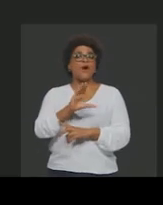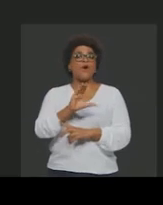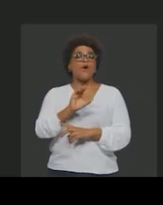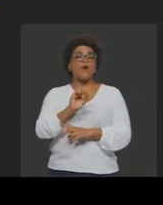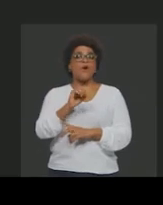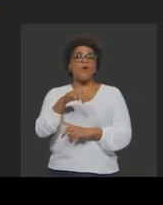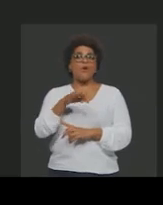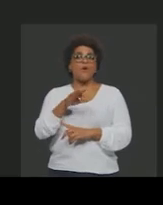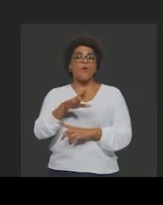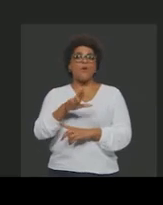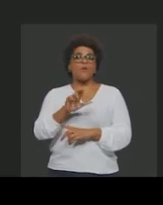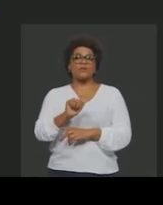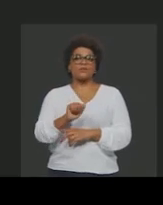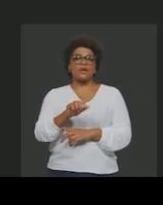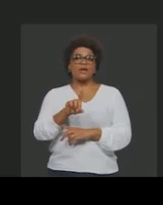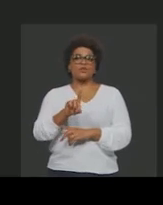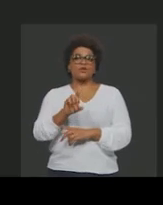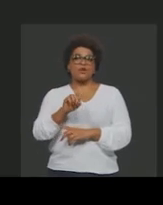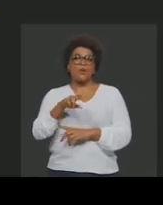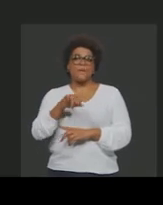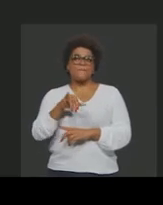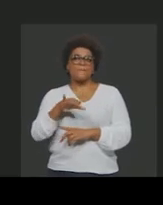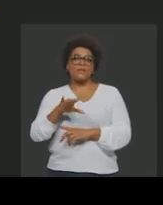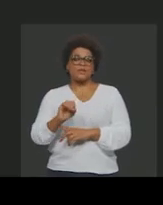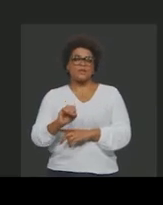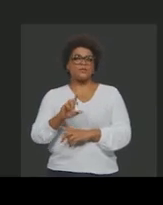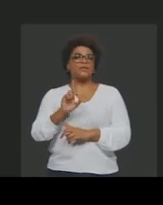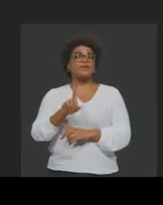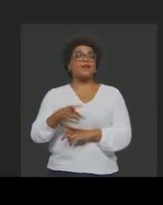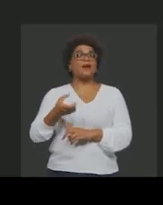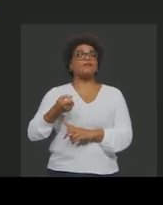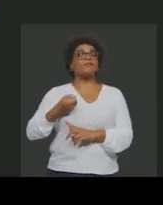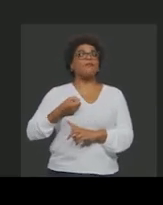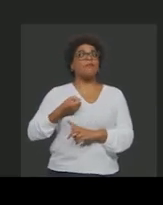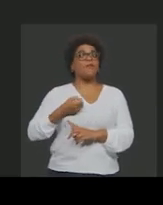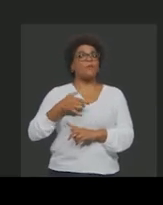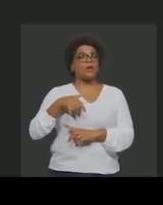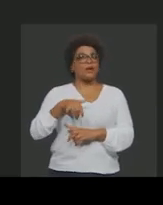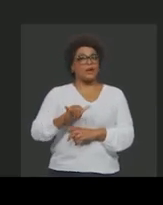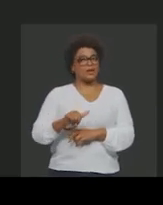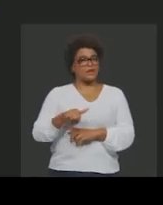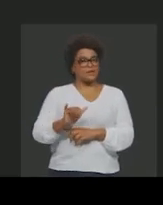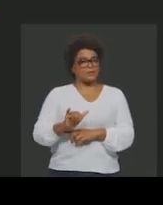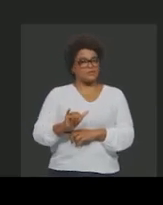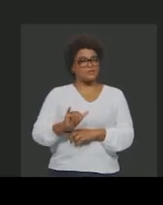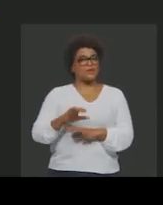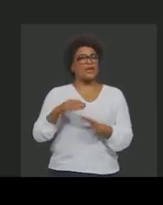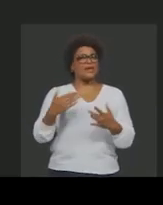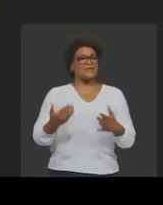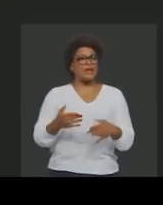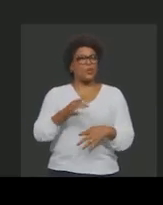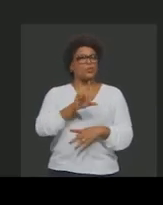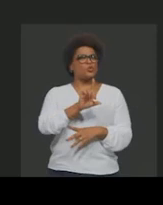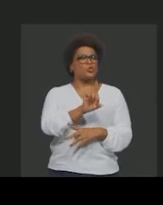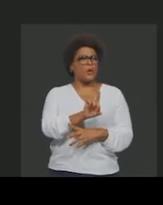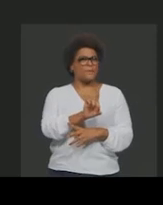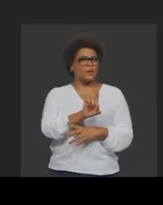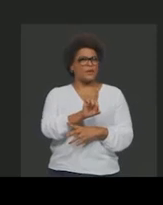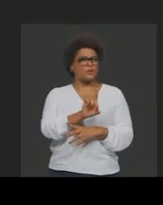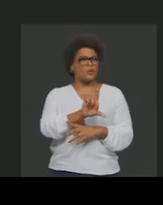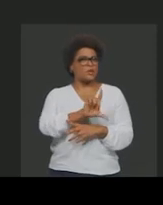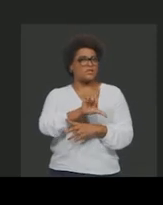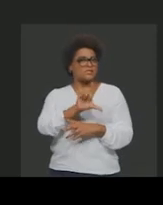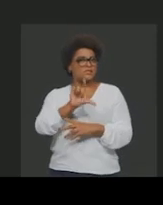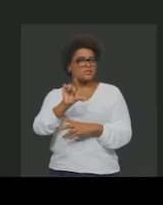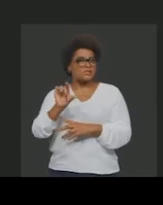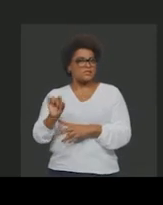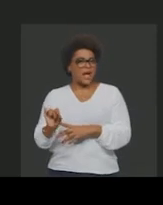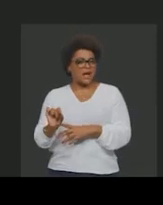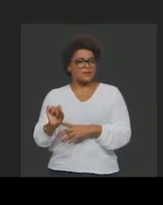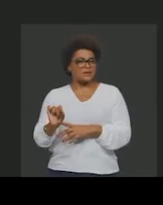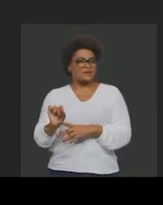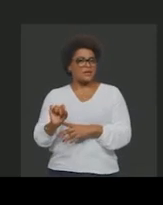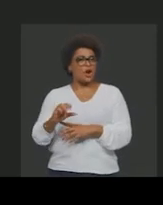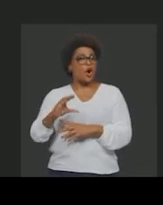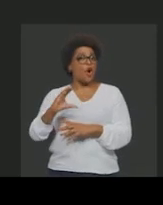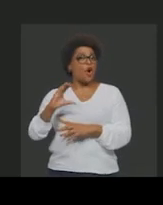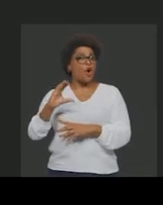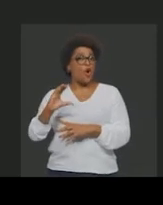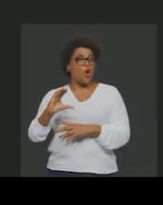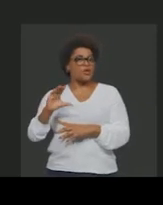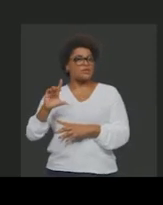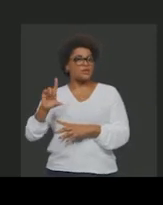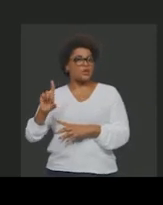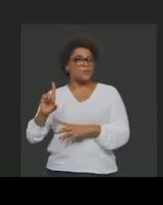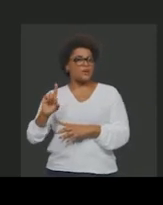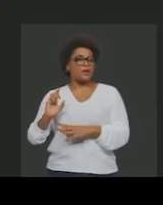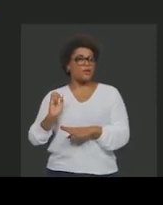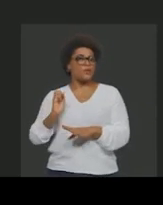y, né? Então, domínio é onde você está saindo e contradomínio é onde você está chegando. Além disso, existe